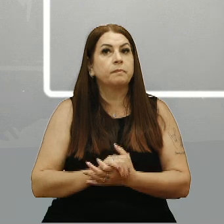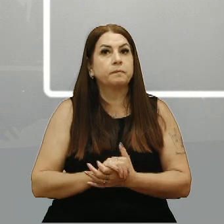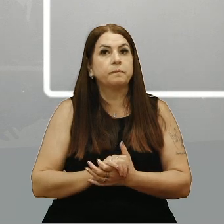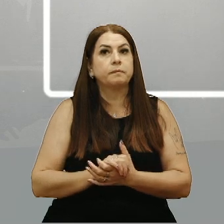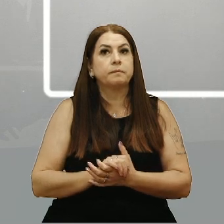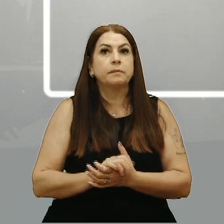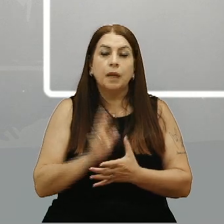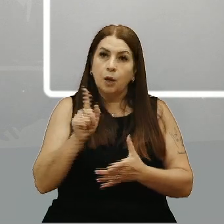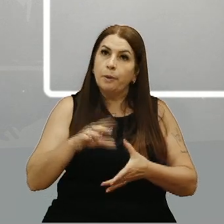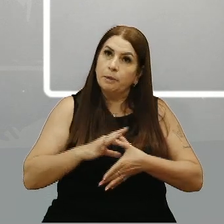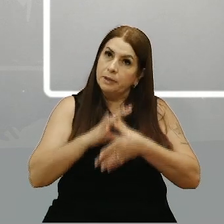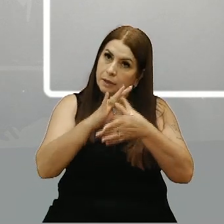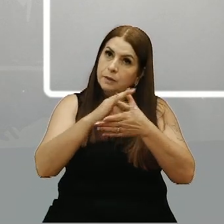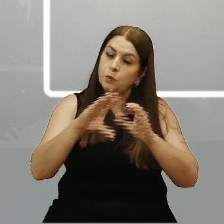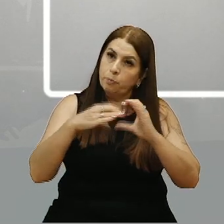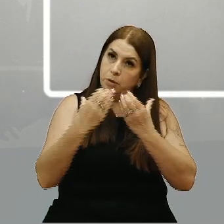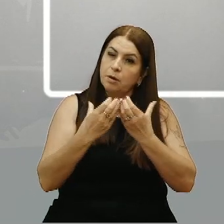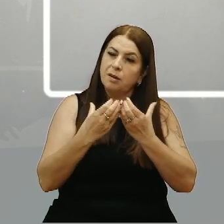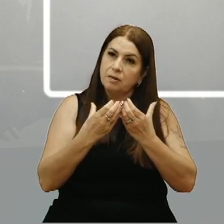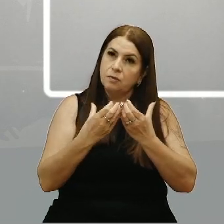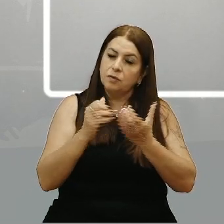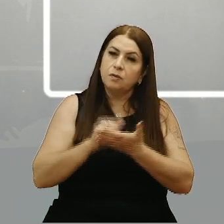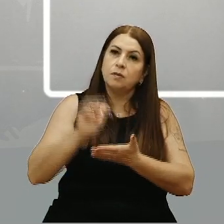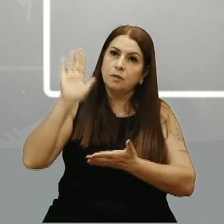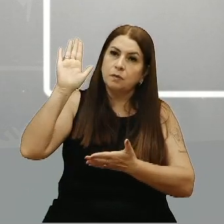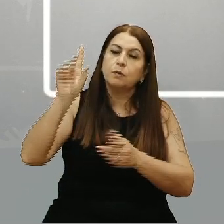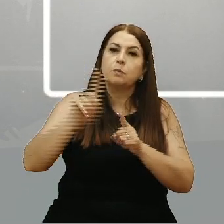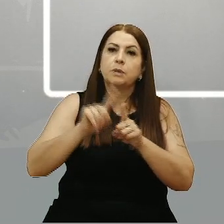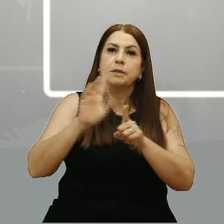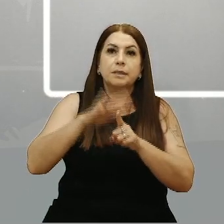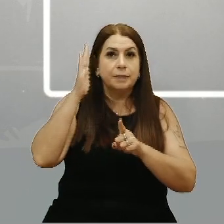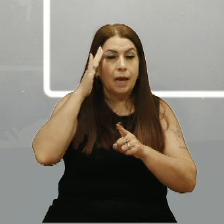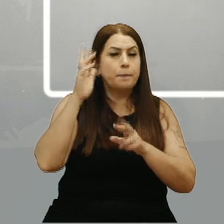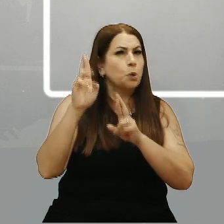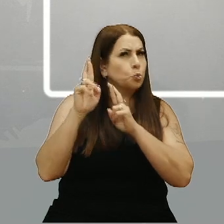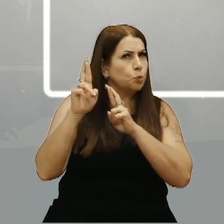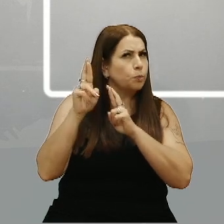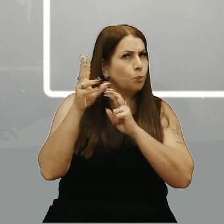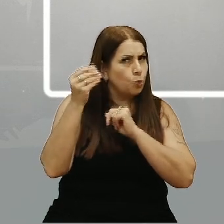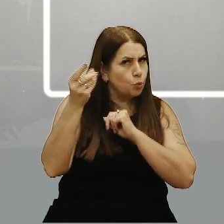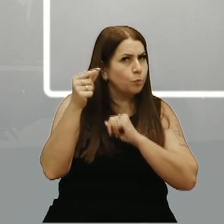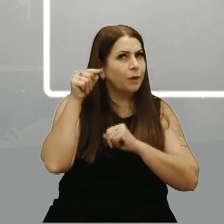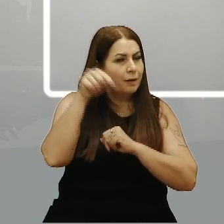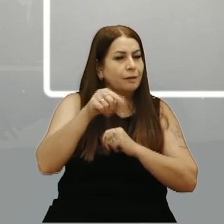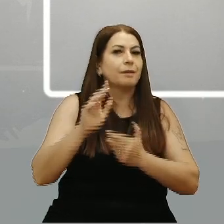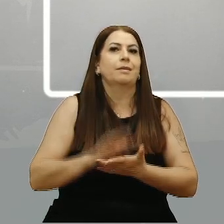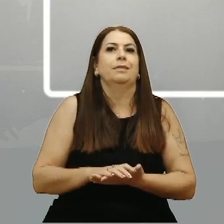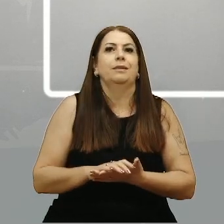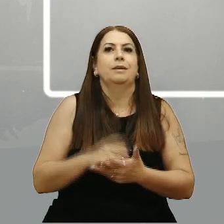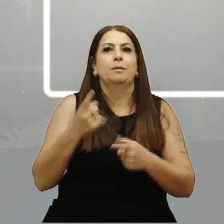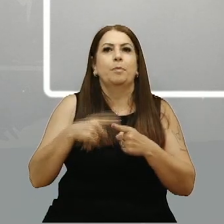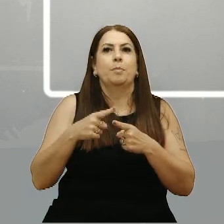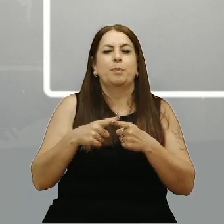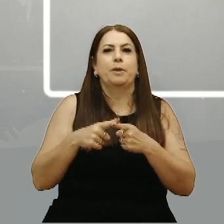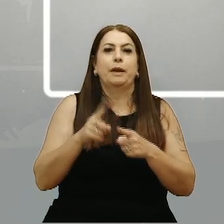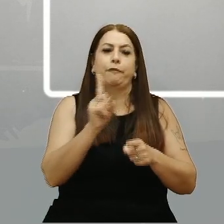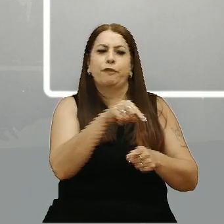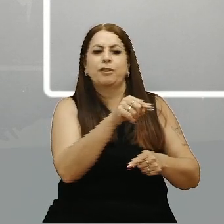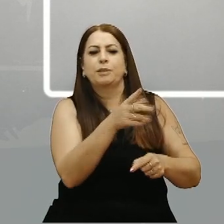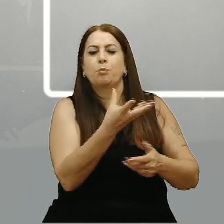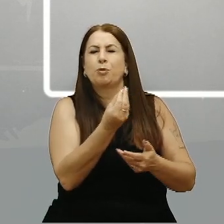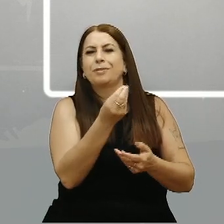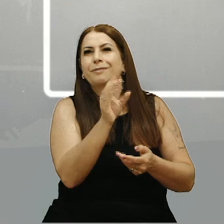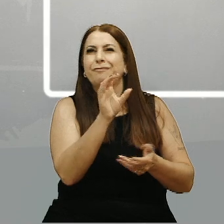uma liderança comunitária, a qual das que eu mais admiro, e ela sabe disso, que eu torci muito para ela estar aí, né? Porque ela foi injustiçada várias